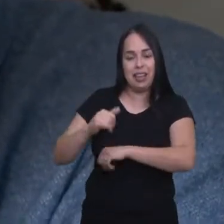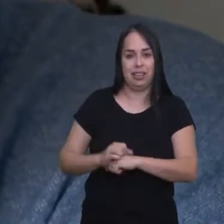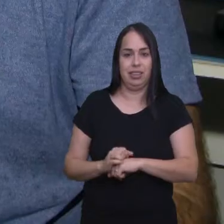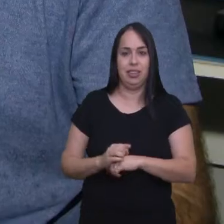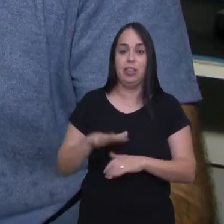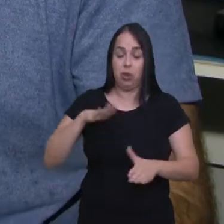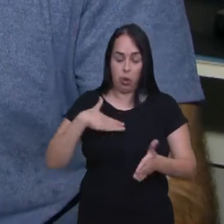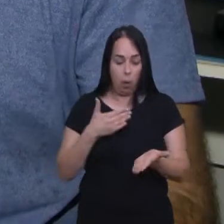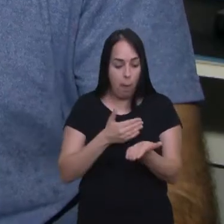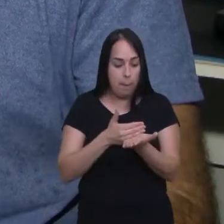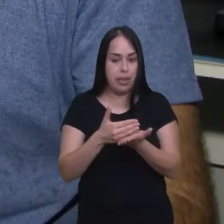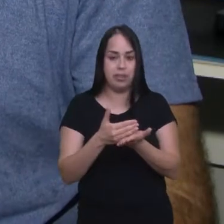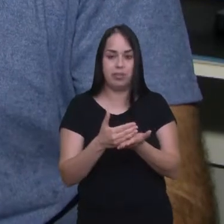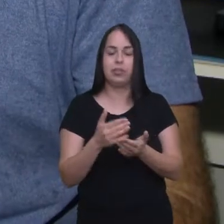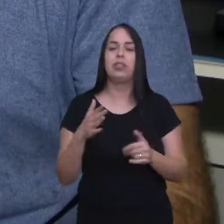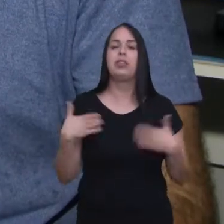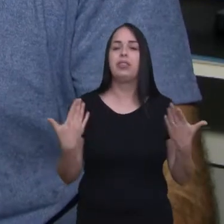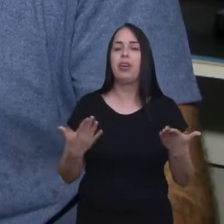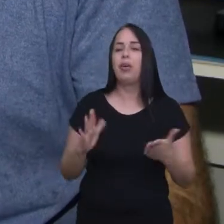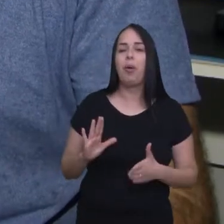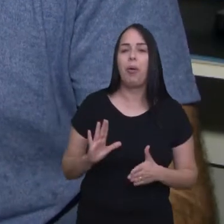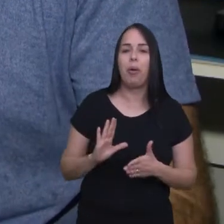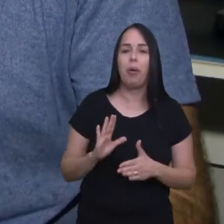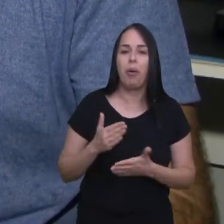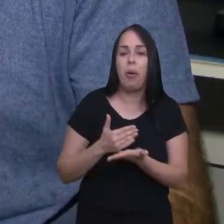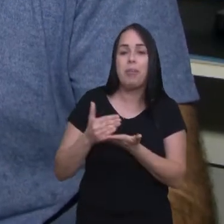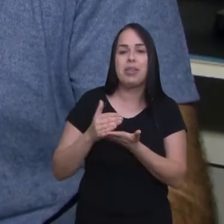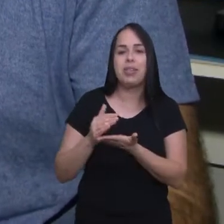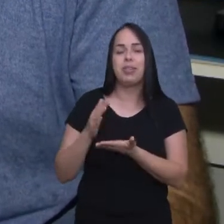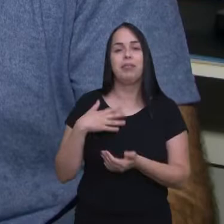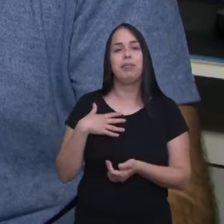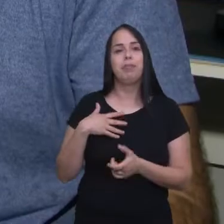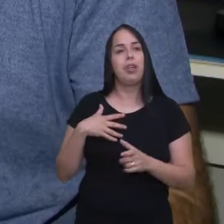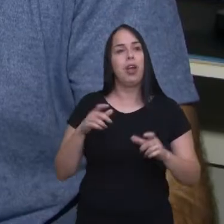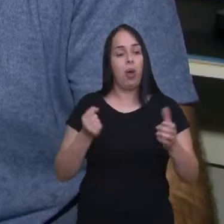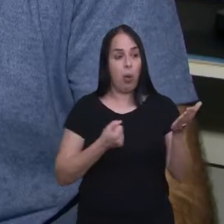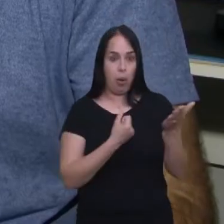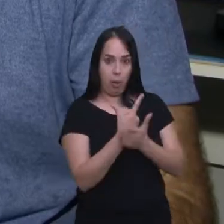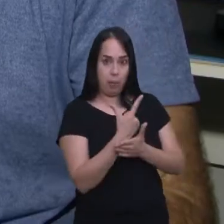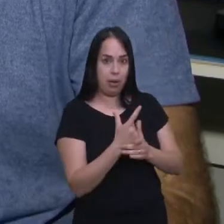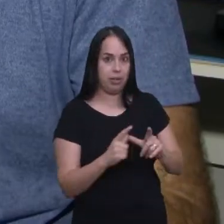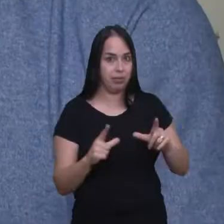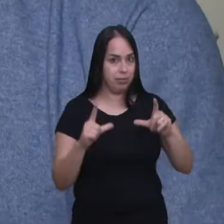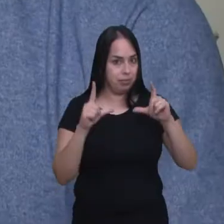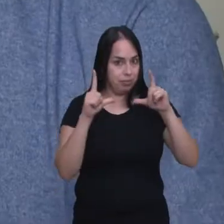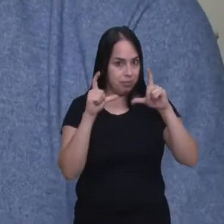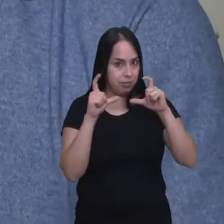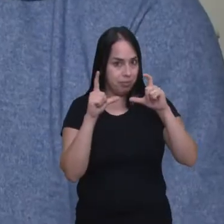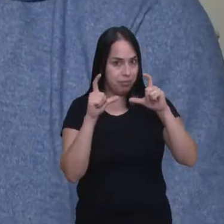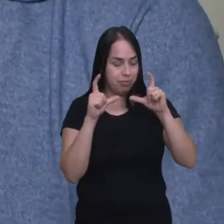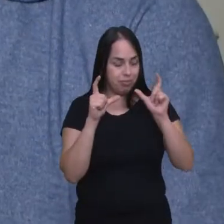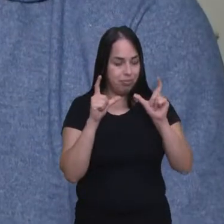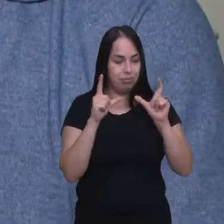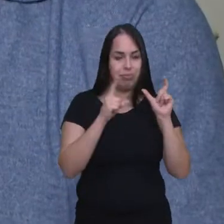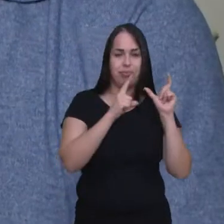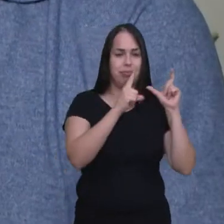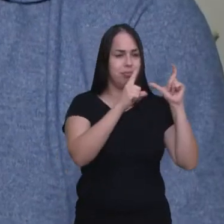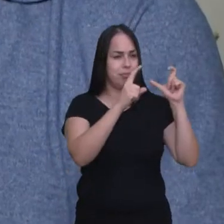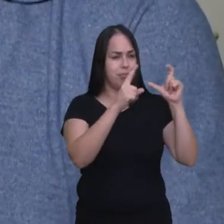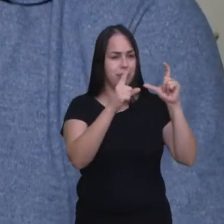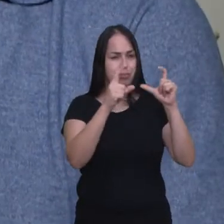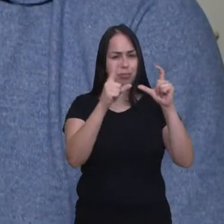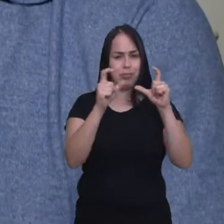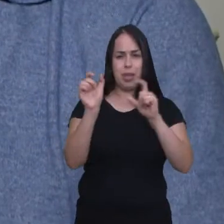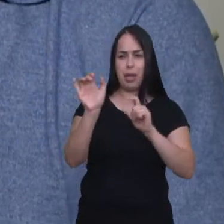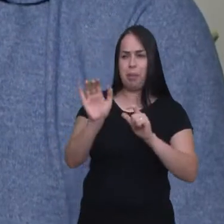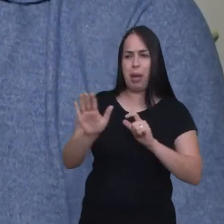mais. Tudo começou quando um dia eu adquiri uma câmera, uma T1i, e comecei a fazer